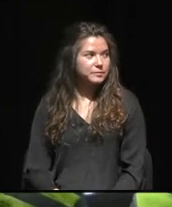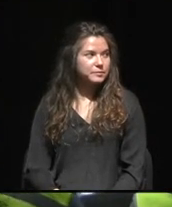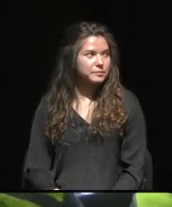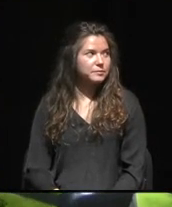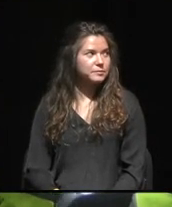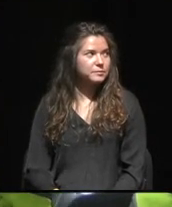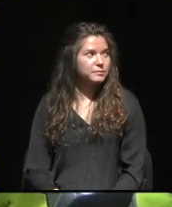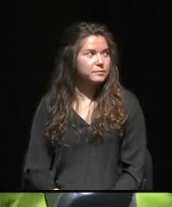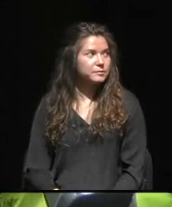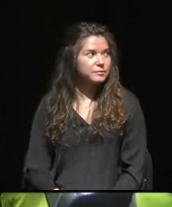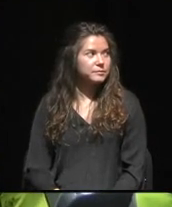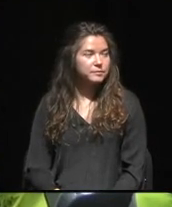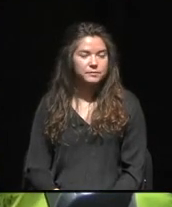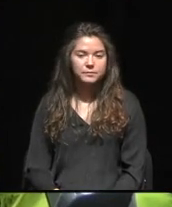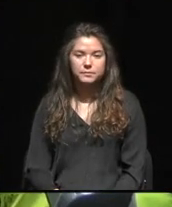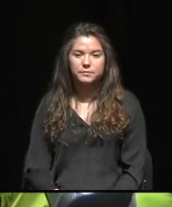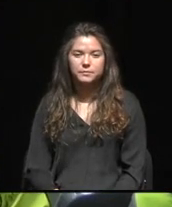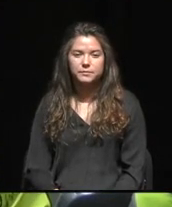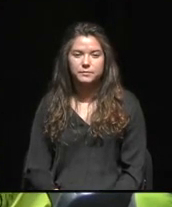Aliança